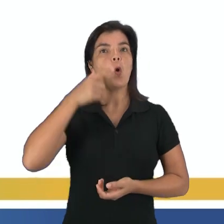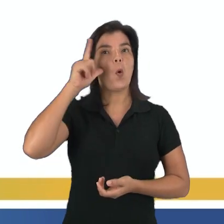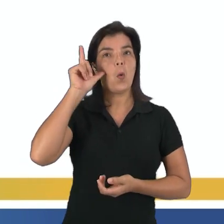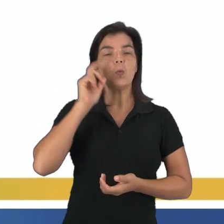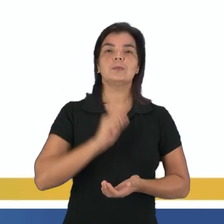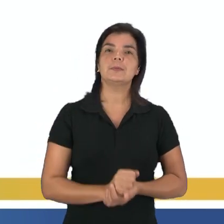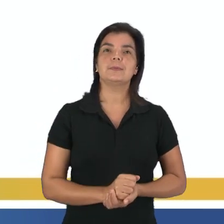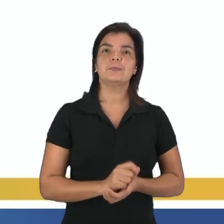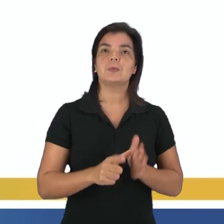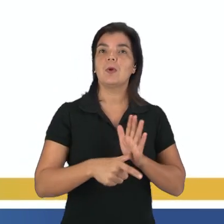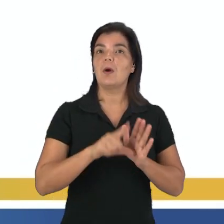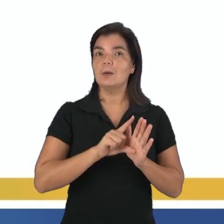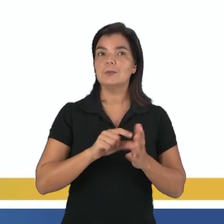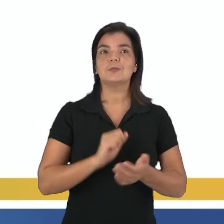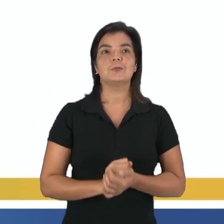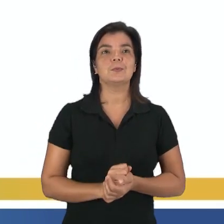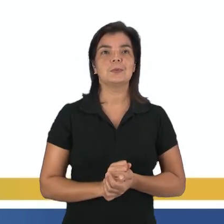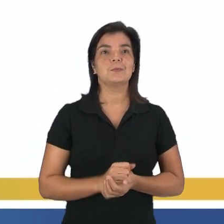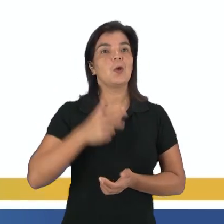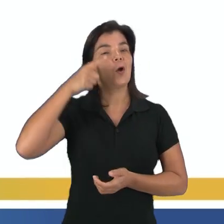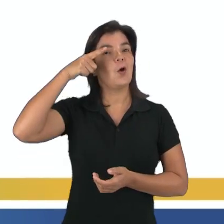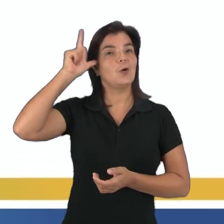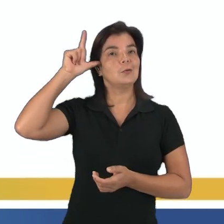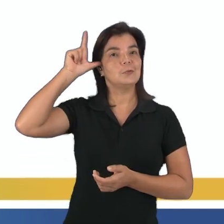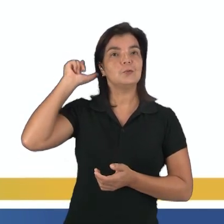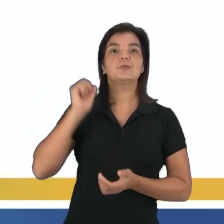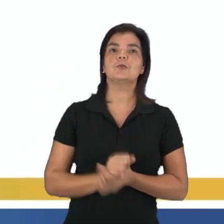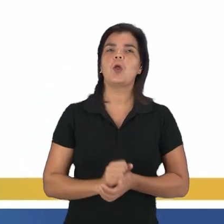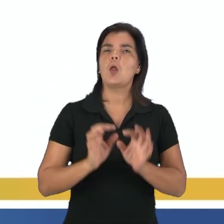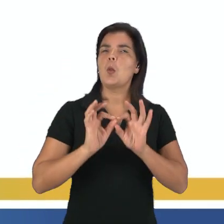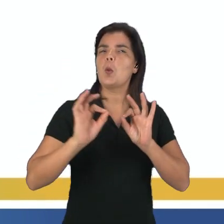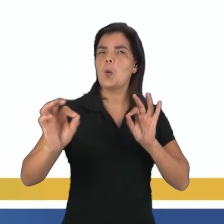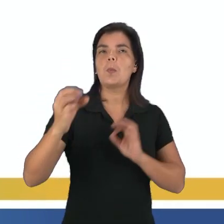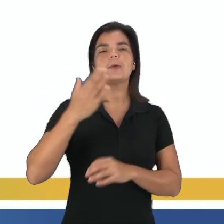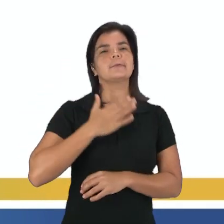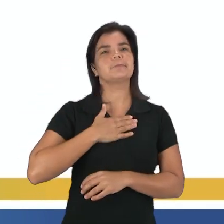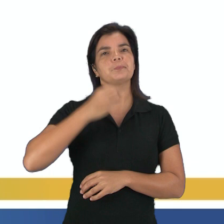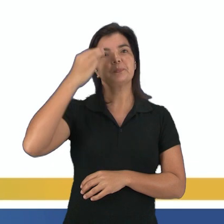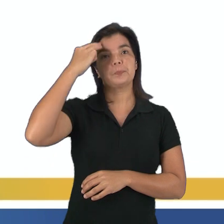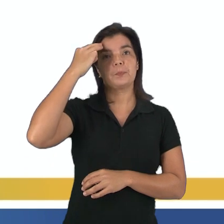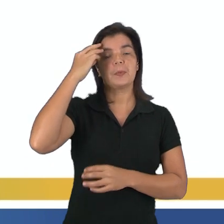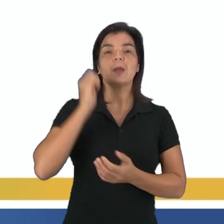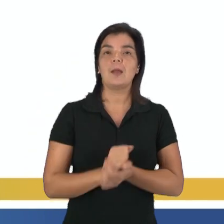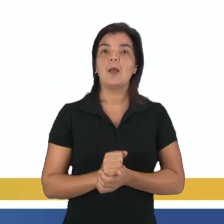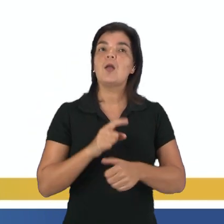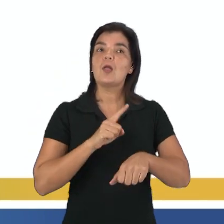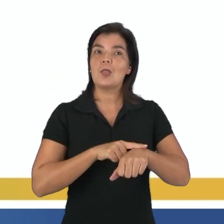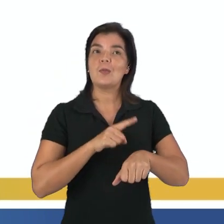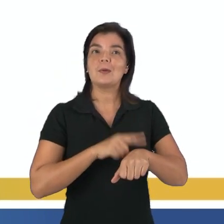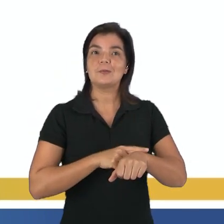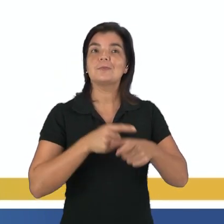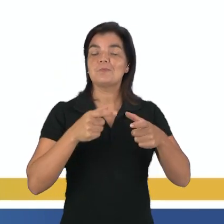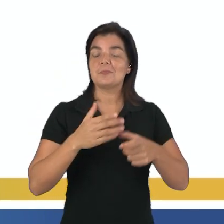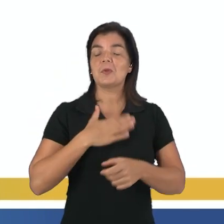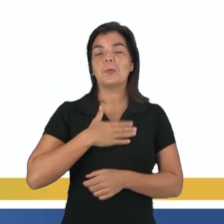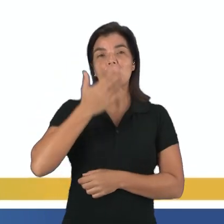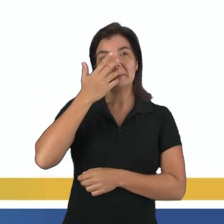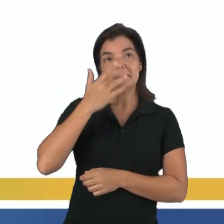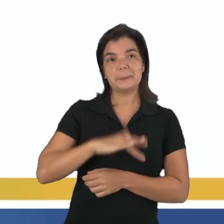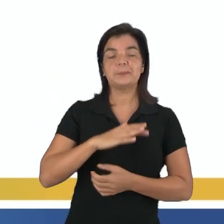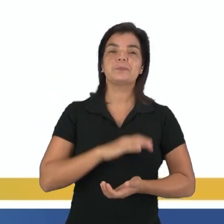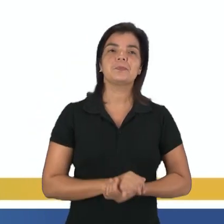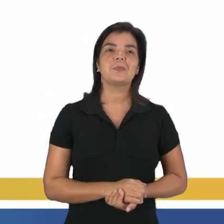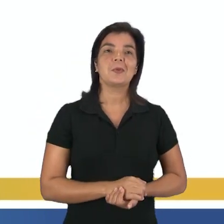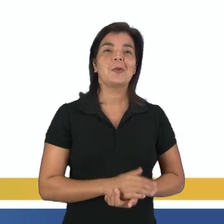hoje, ontem, antes de ontem, longe, na minha memória. Lá é o tempo e espaço da minha